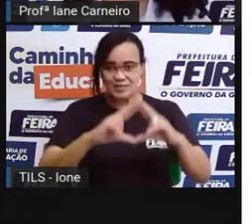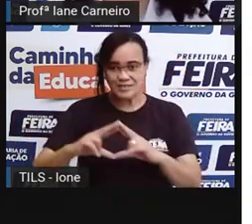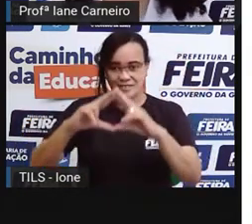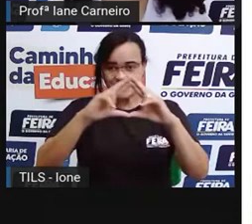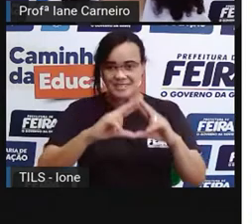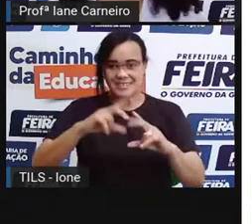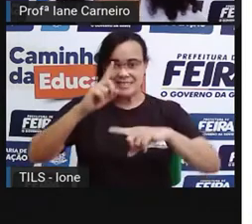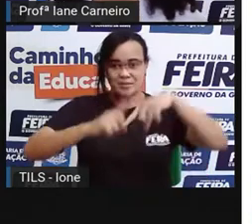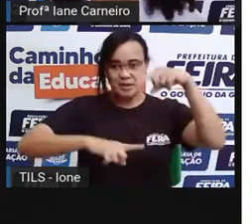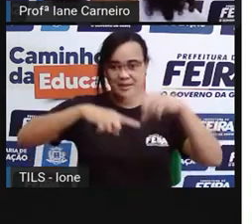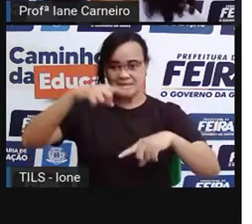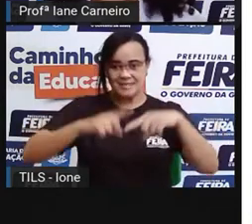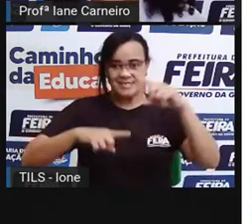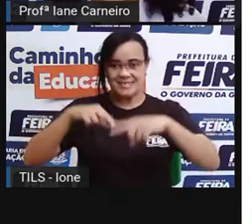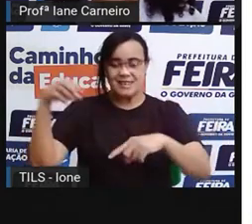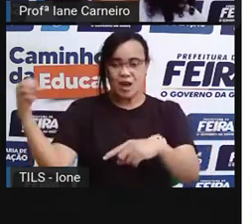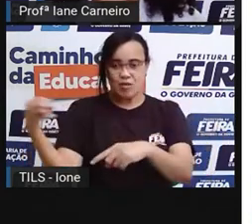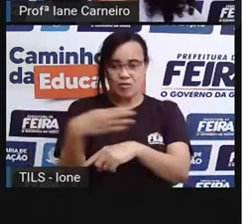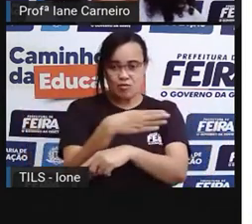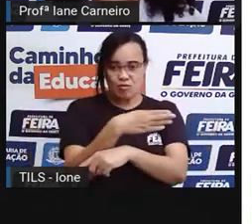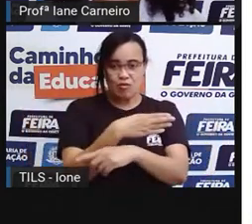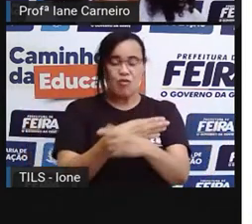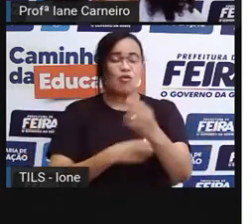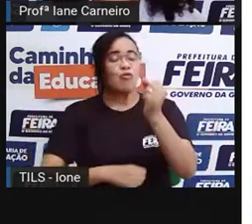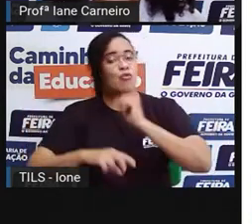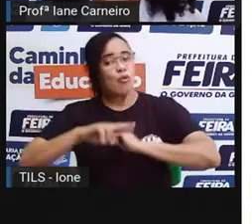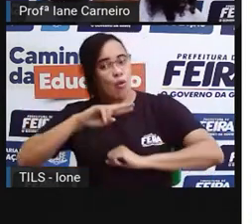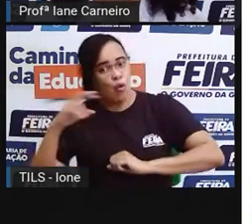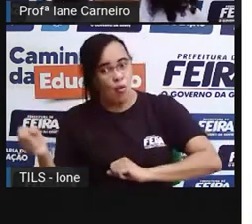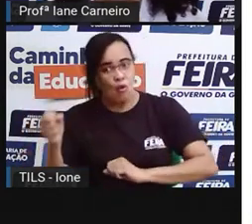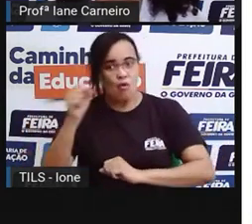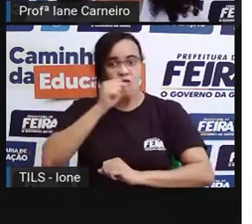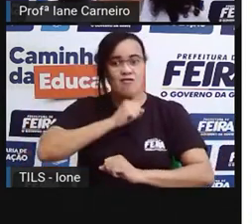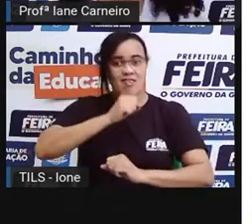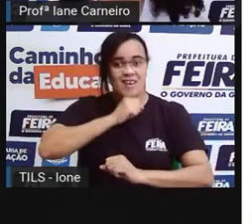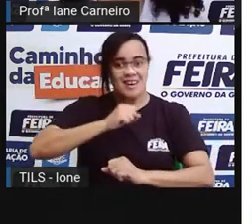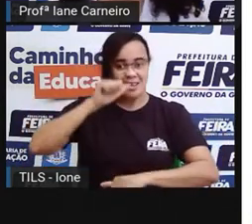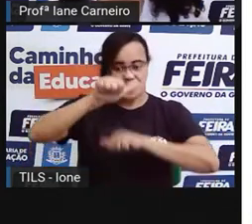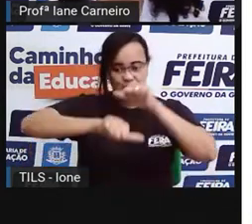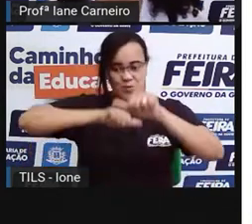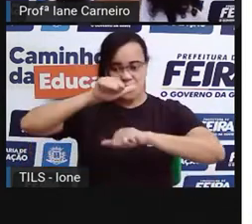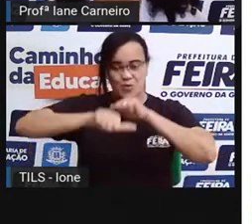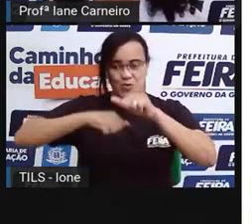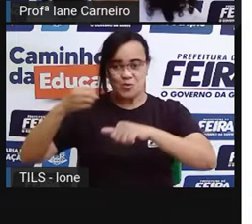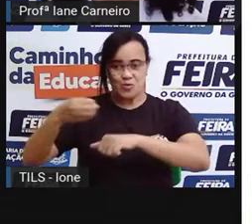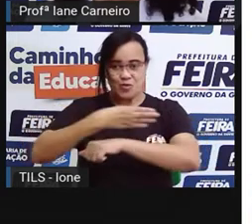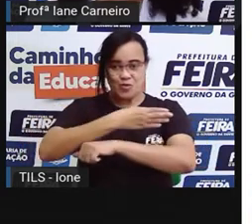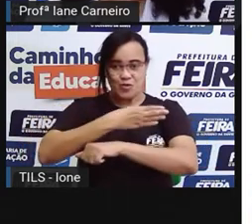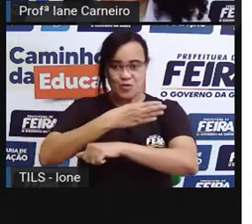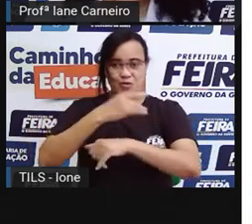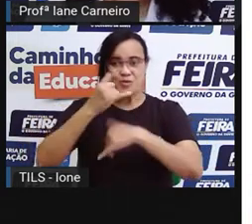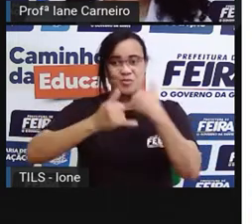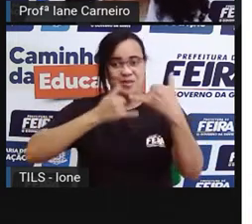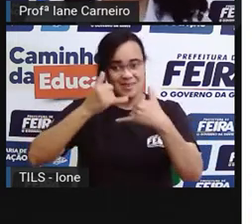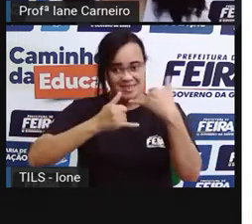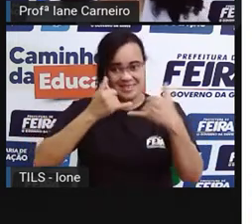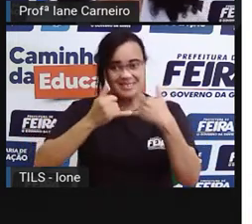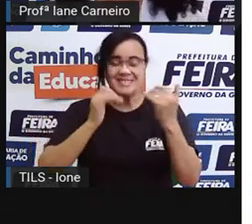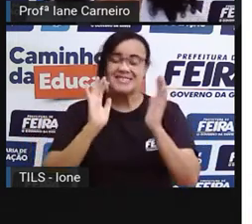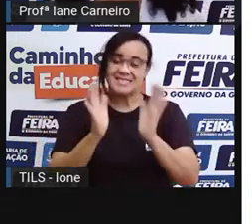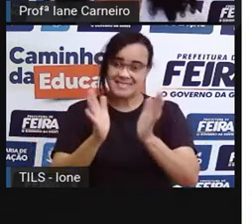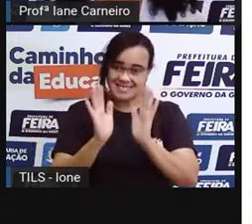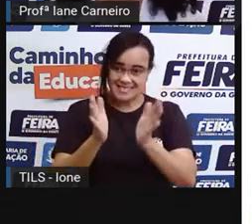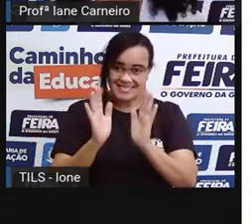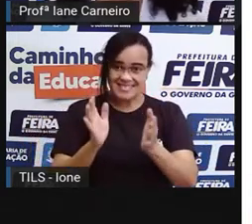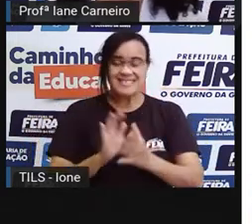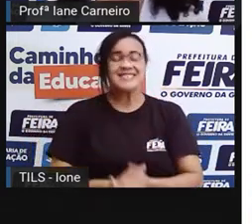anterior, a gente já fez um brinquedo reciclável, né? Quem lembra qual foi? Né? Que foi o telefone sem fio.